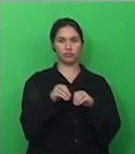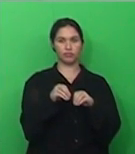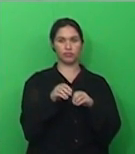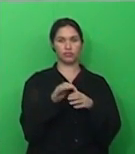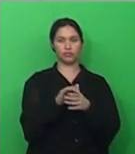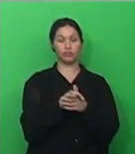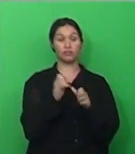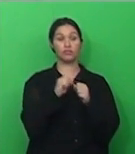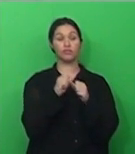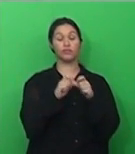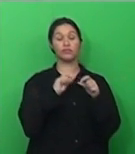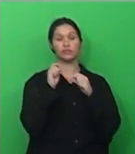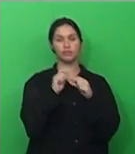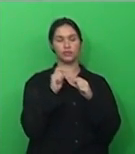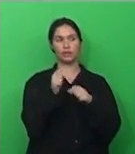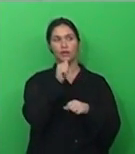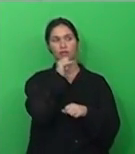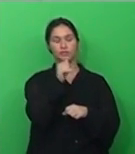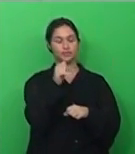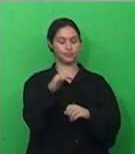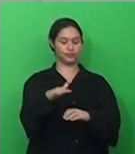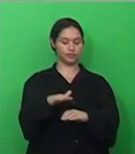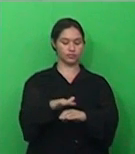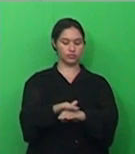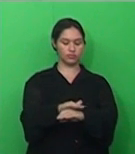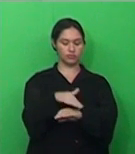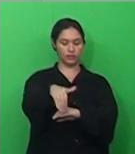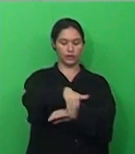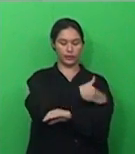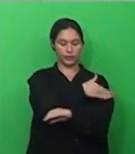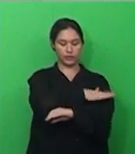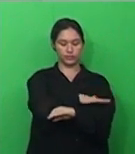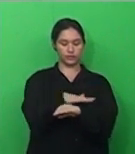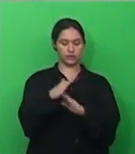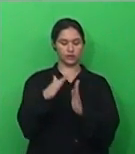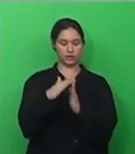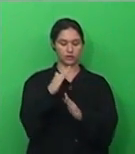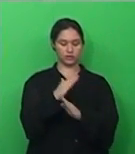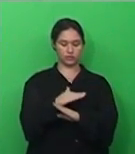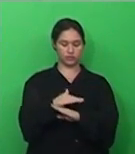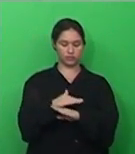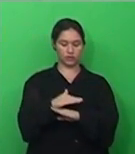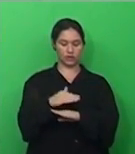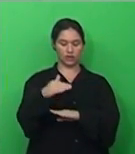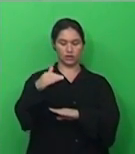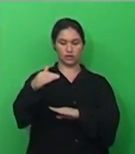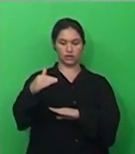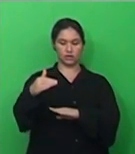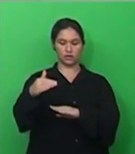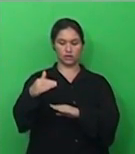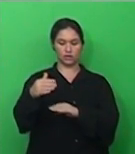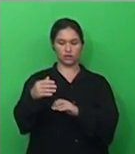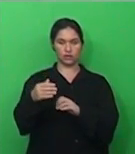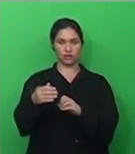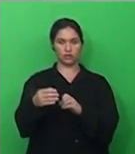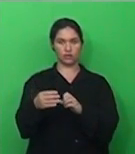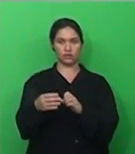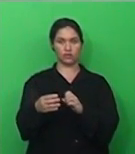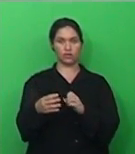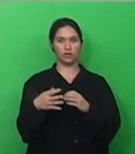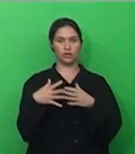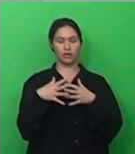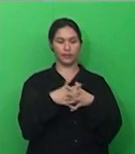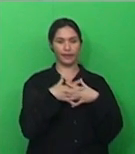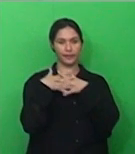toda a drenagem da cidade. Venho acompanhando quase diariamente e vejo que temos que ter uma fiscalização mais